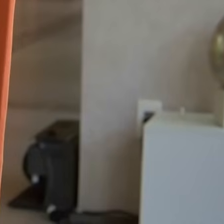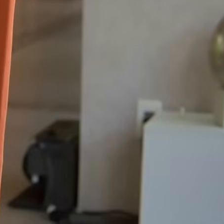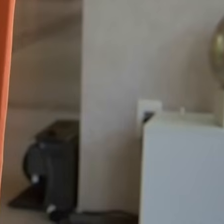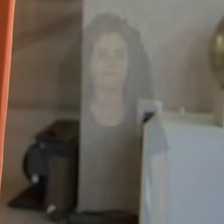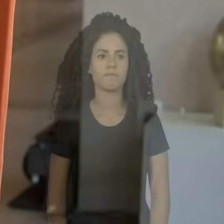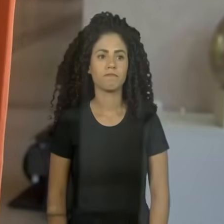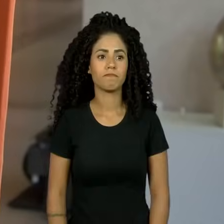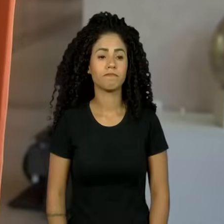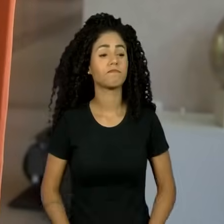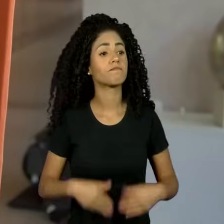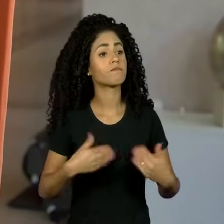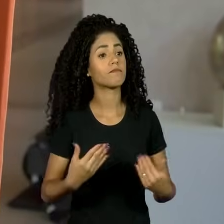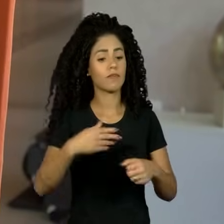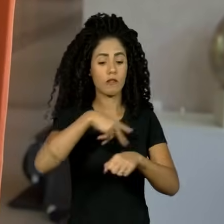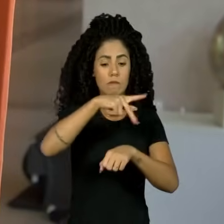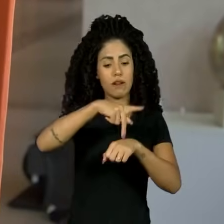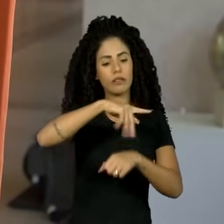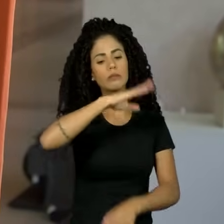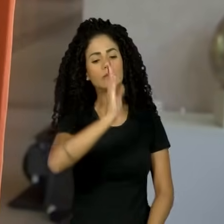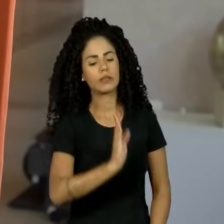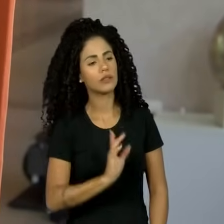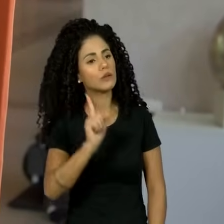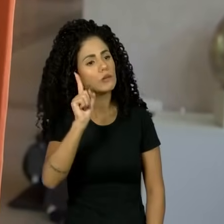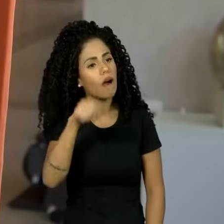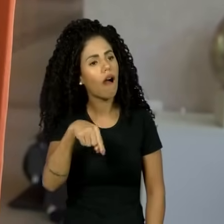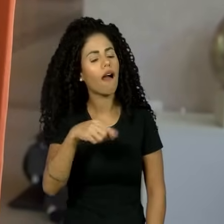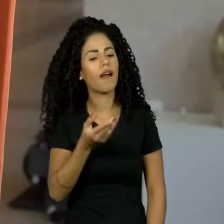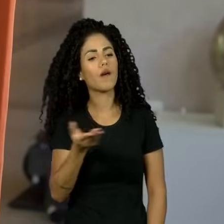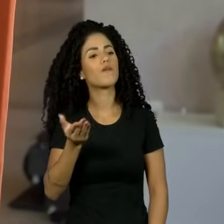O Brasil é um país extremamente